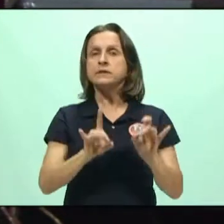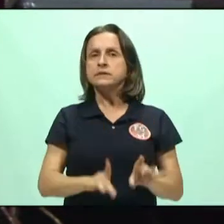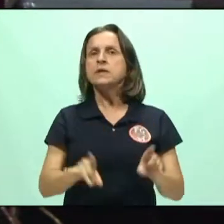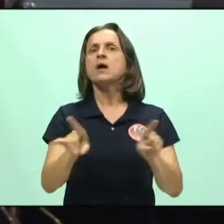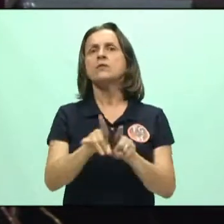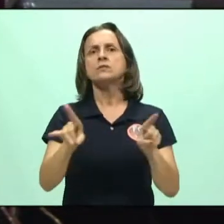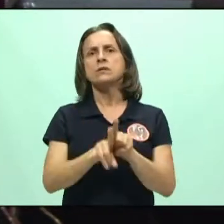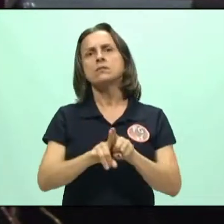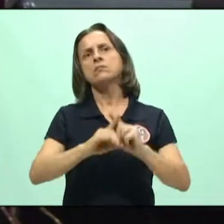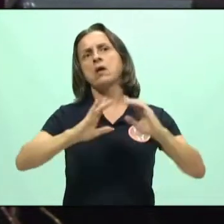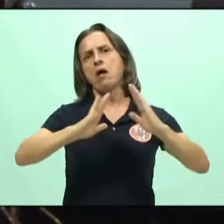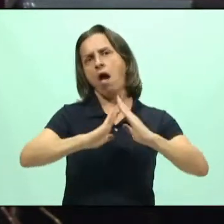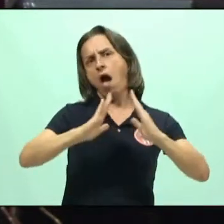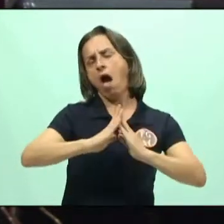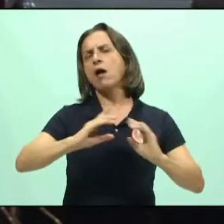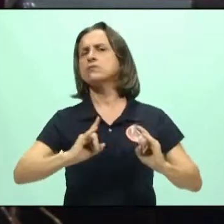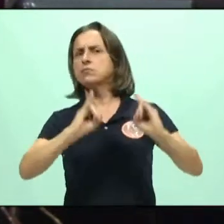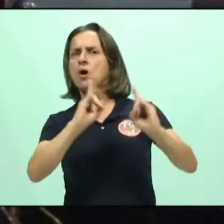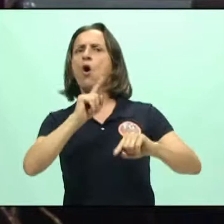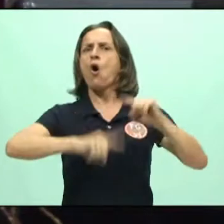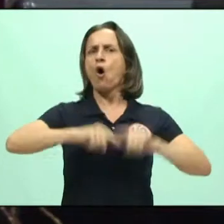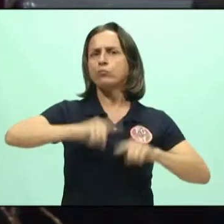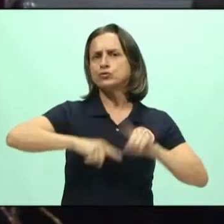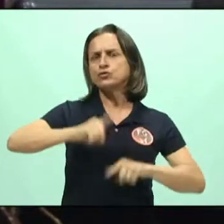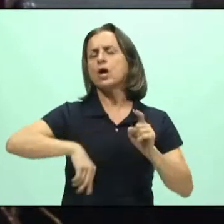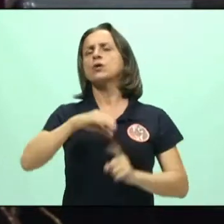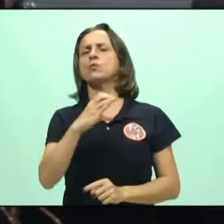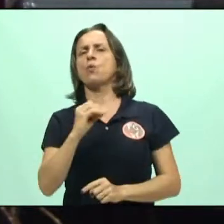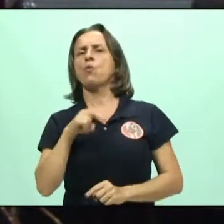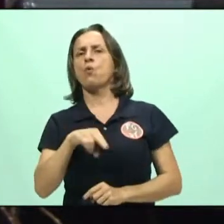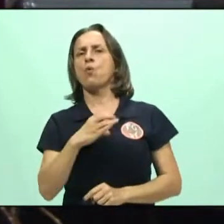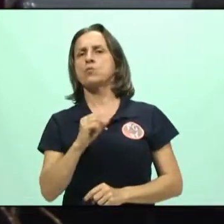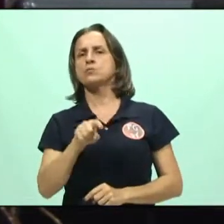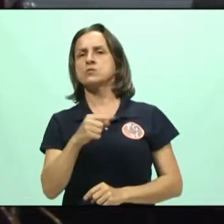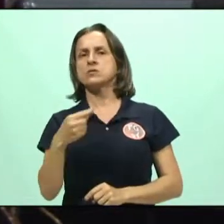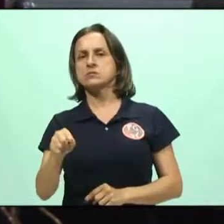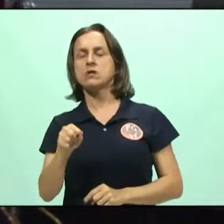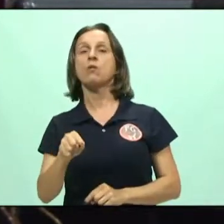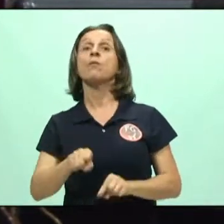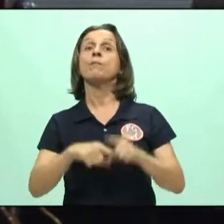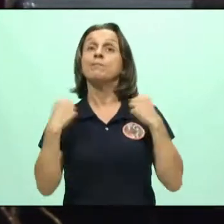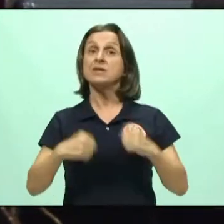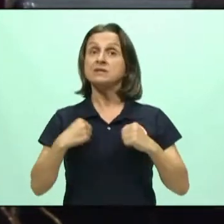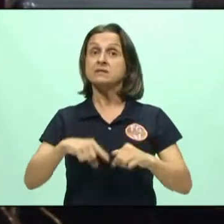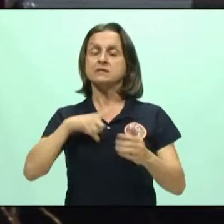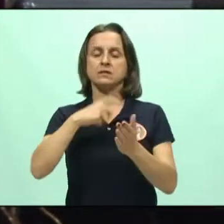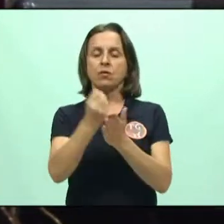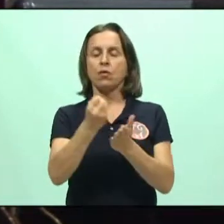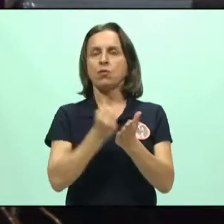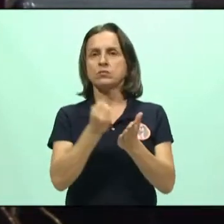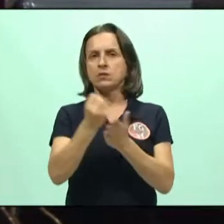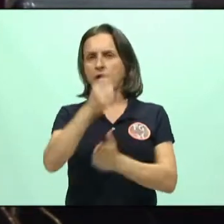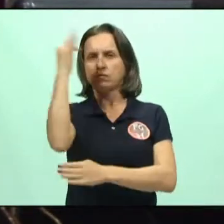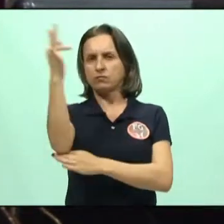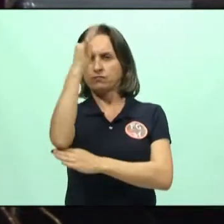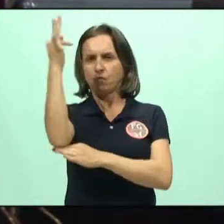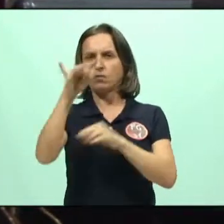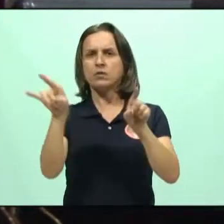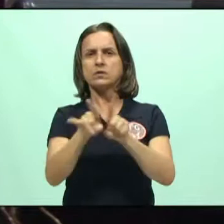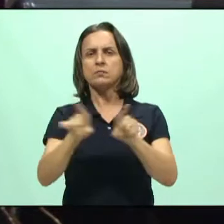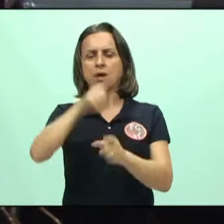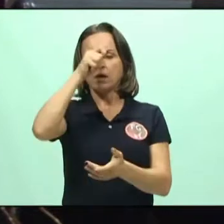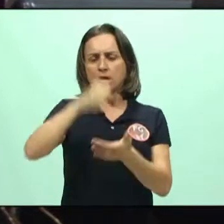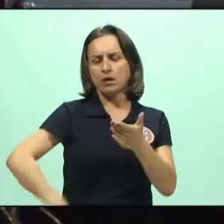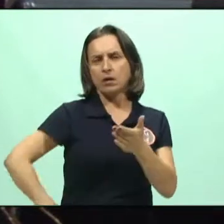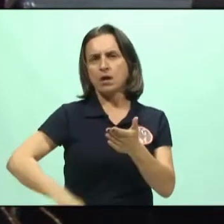imóvel objeto da concessão e desde que tenha um contrato formalizado e confirma reconhecida